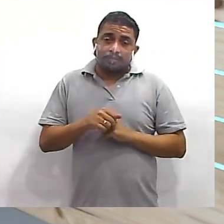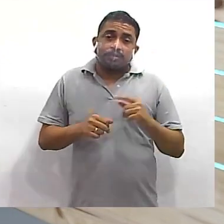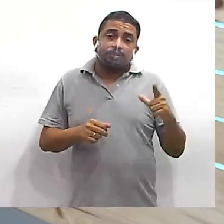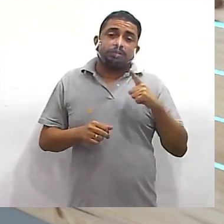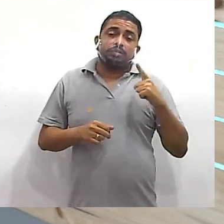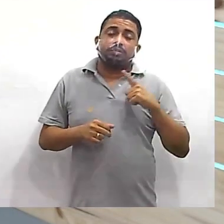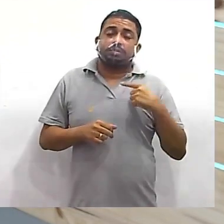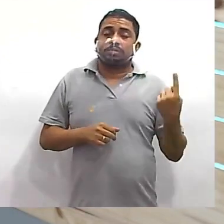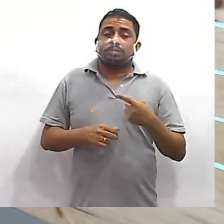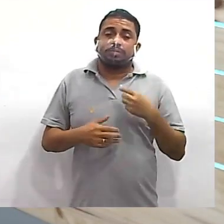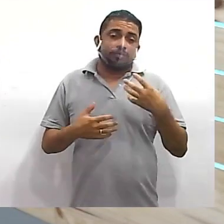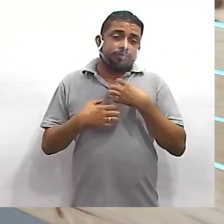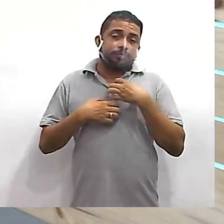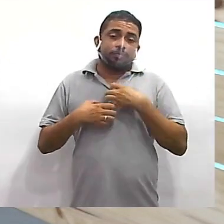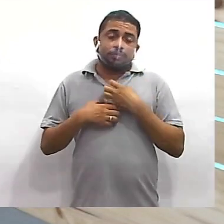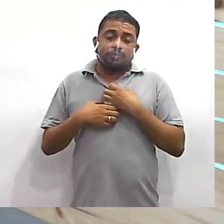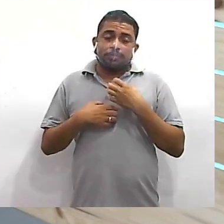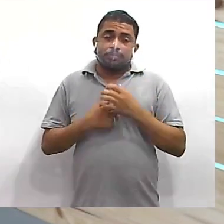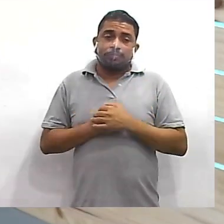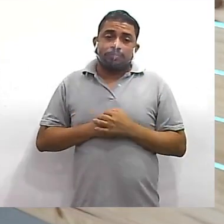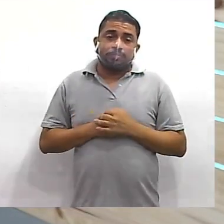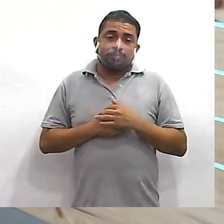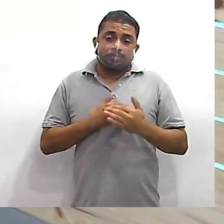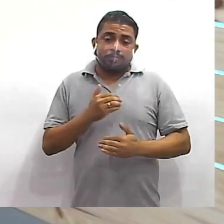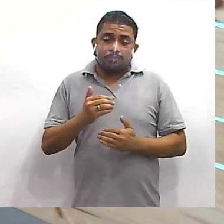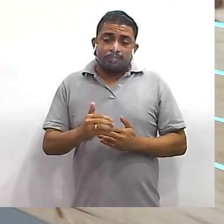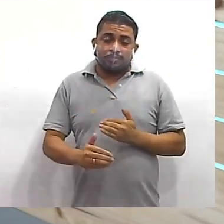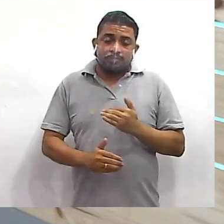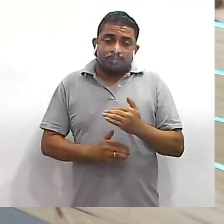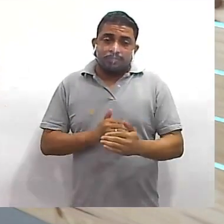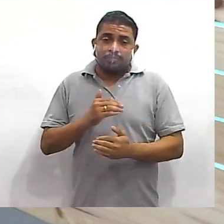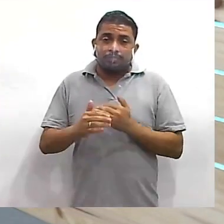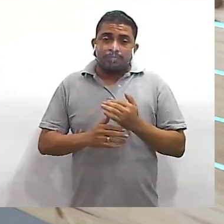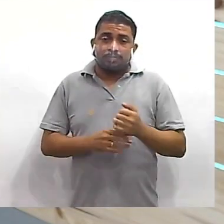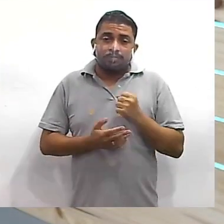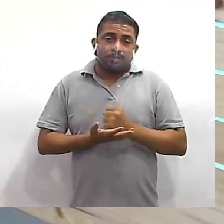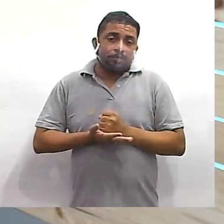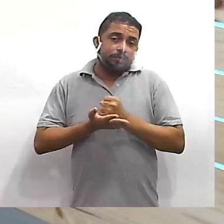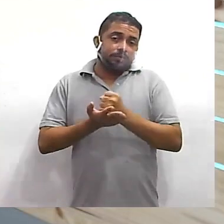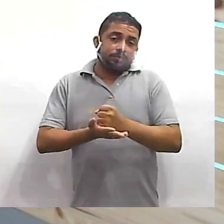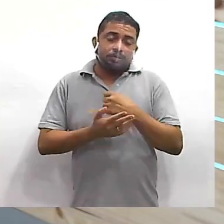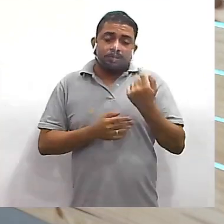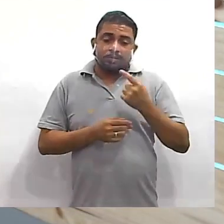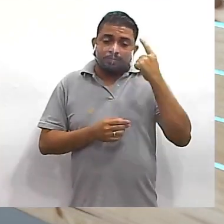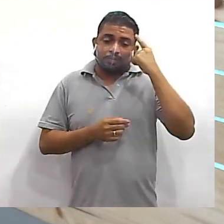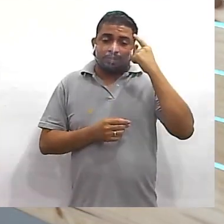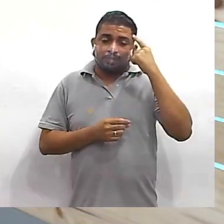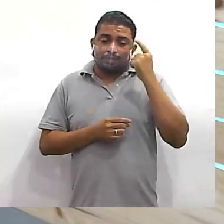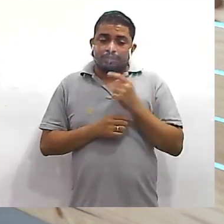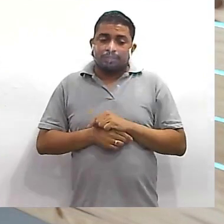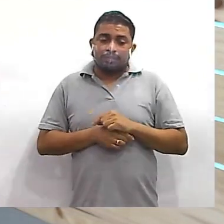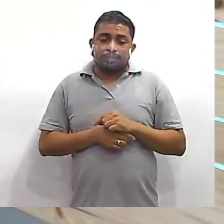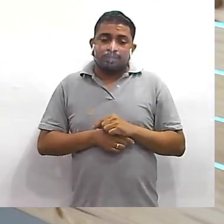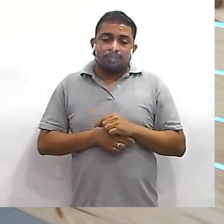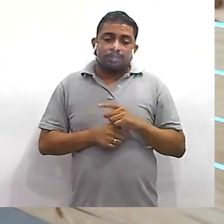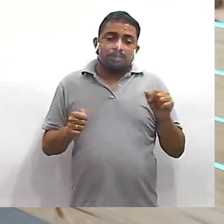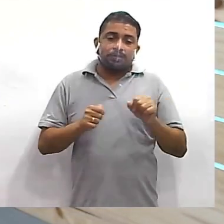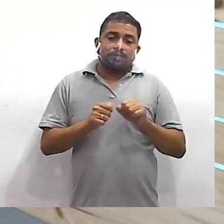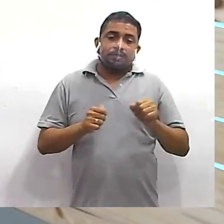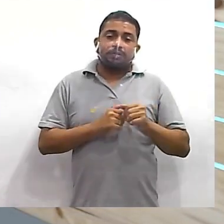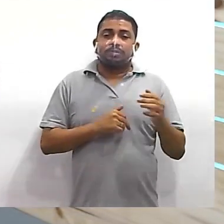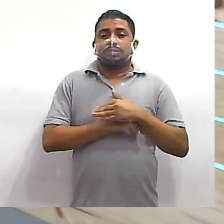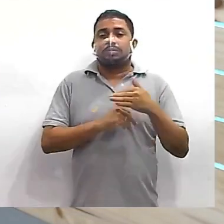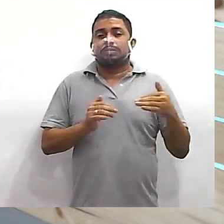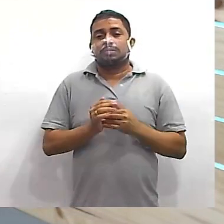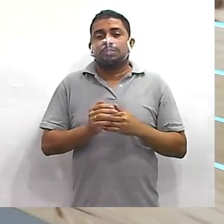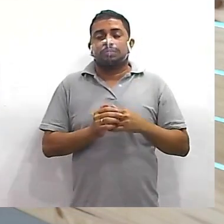nossos comportamentos, ela monitora os nossos passos, ela ajuda aquilo que a gente deve pensar para colocar em prática. Na verdade, ela fecha tudo aquilo